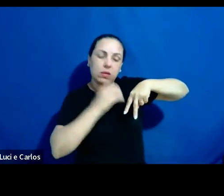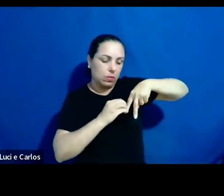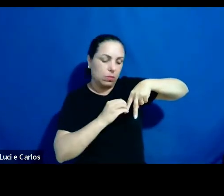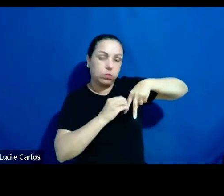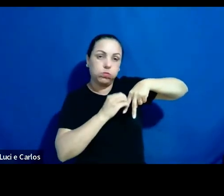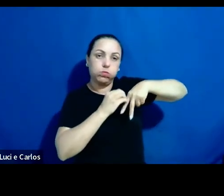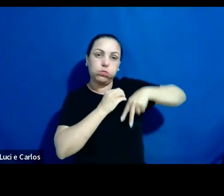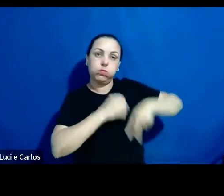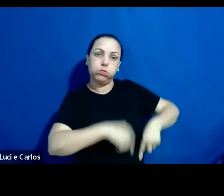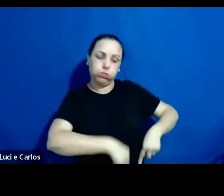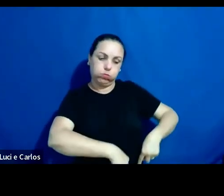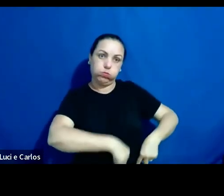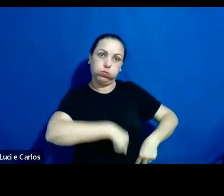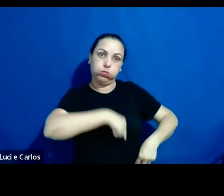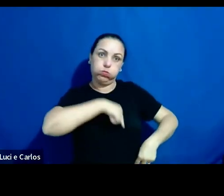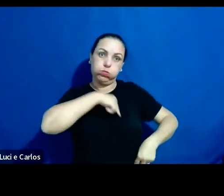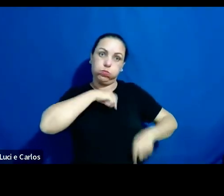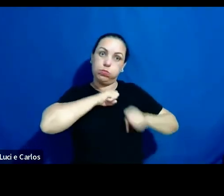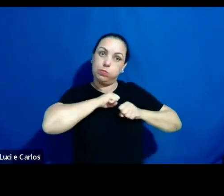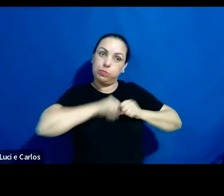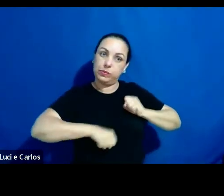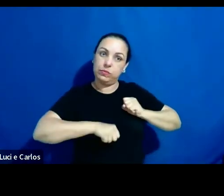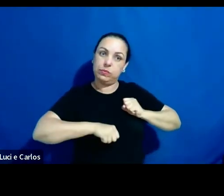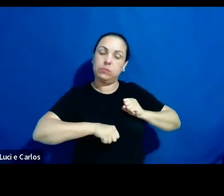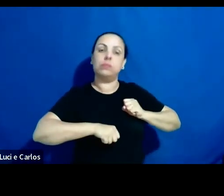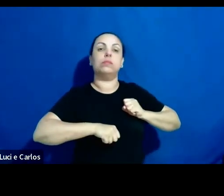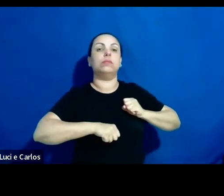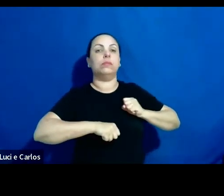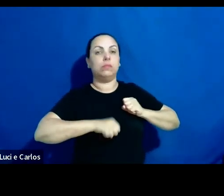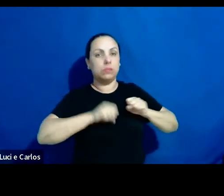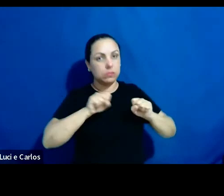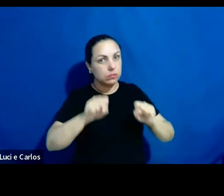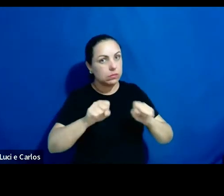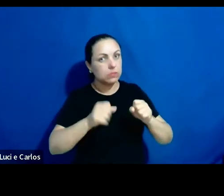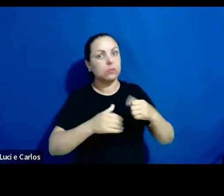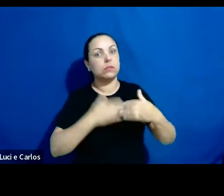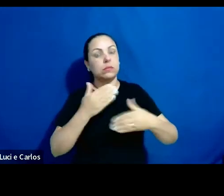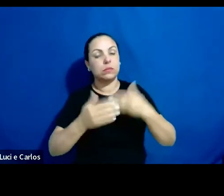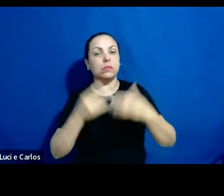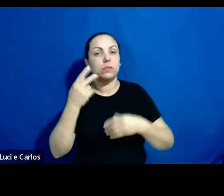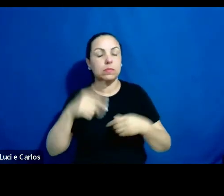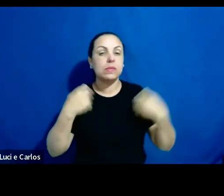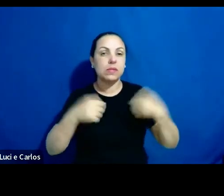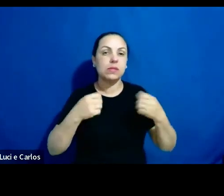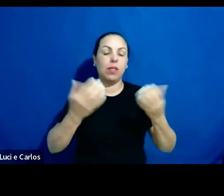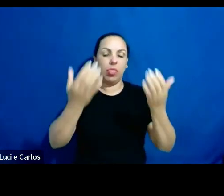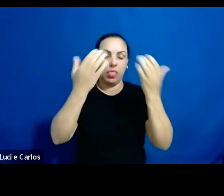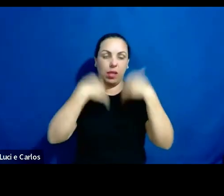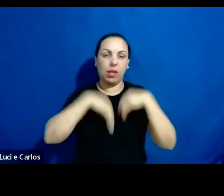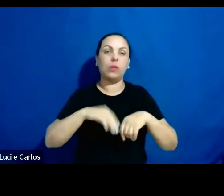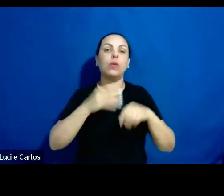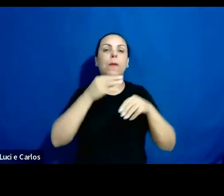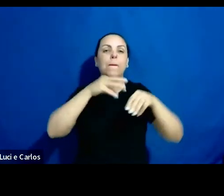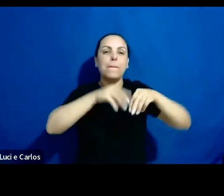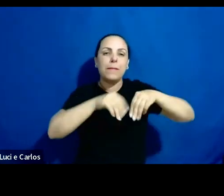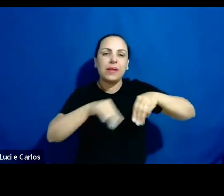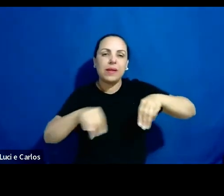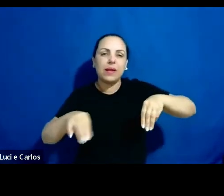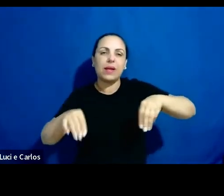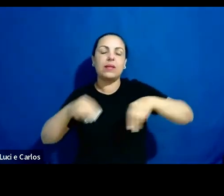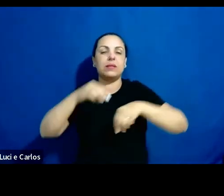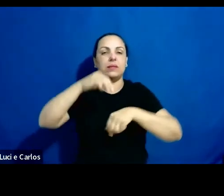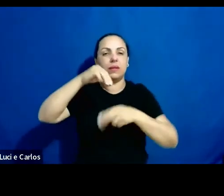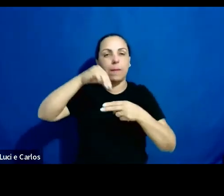arritmia cardíaca é deficiência de cálcio, de magnésio no nosso organismo, né? Quais são os riscos